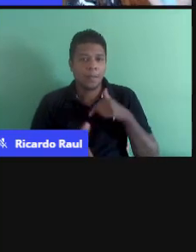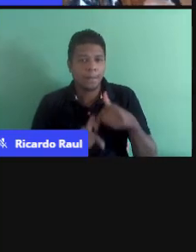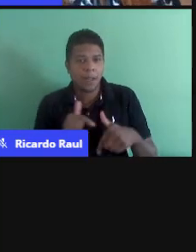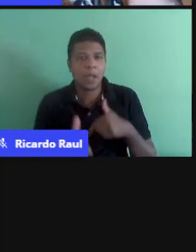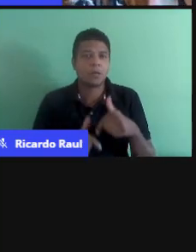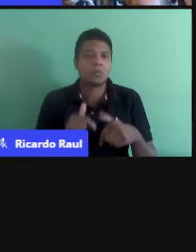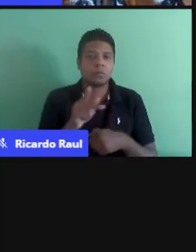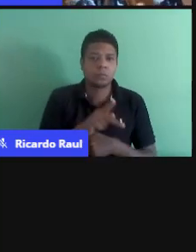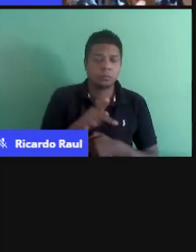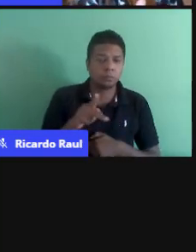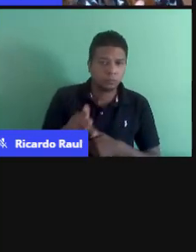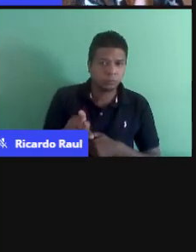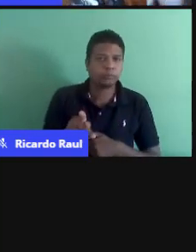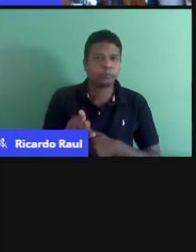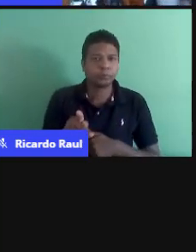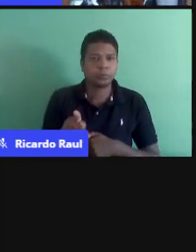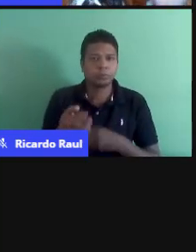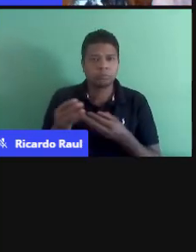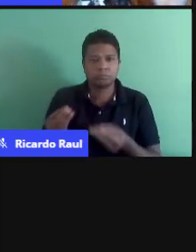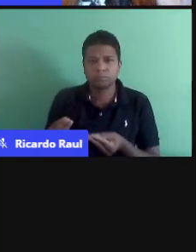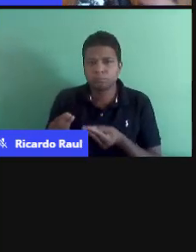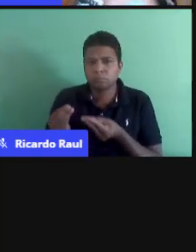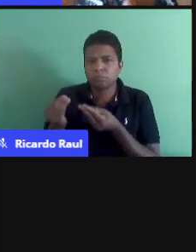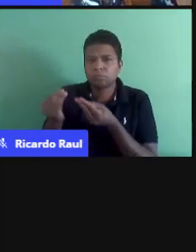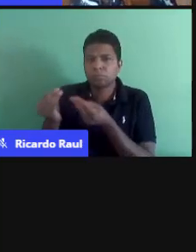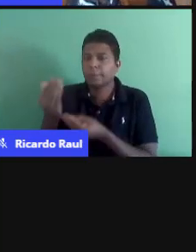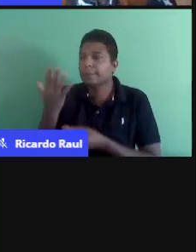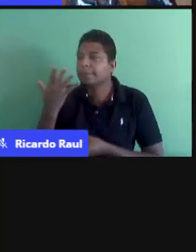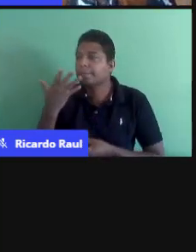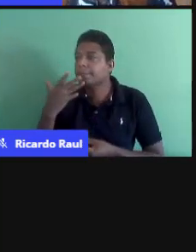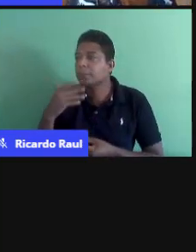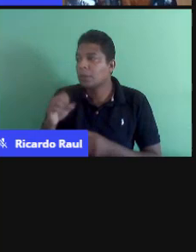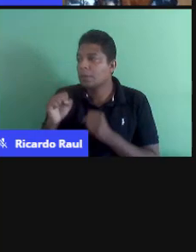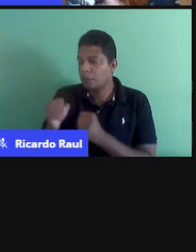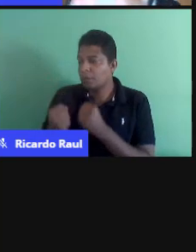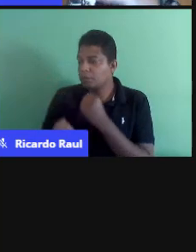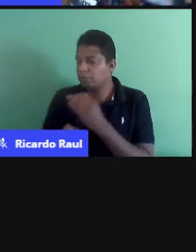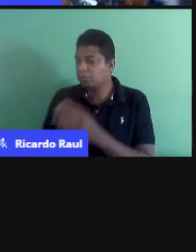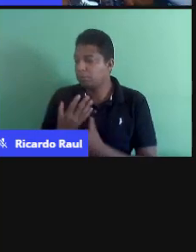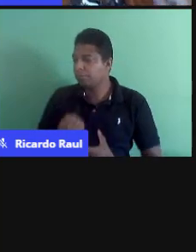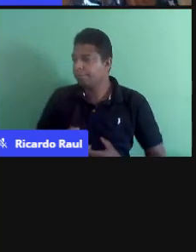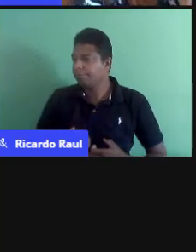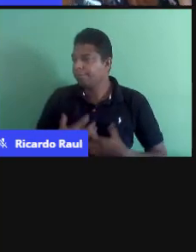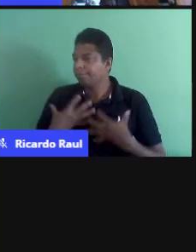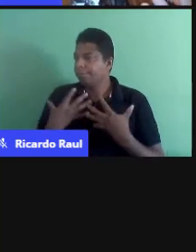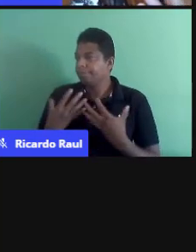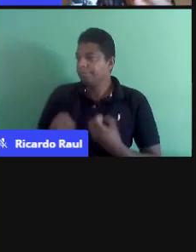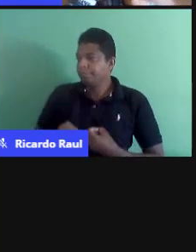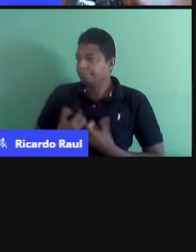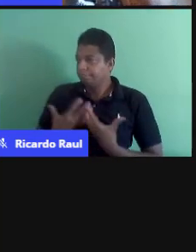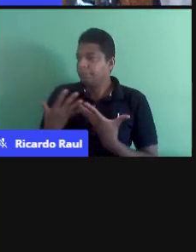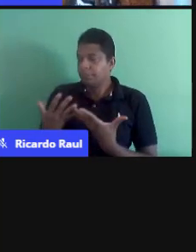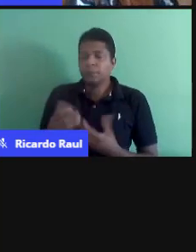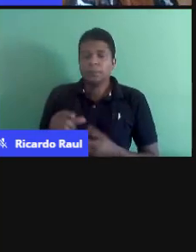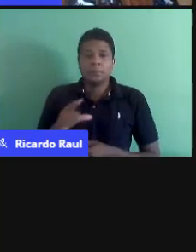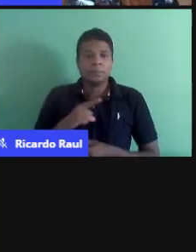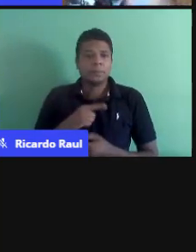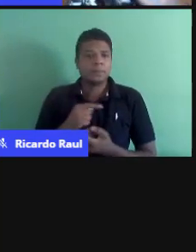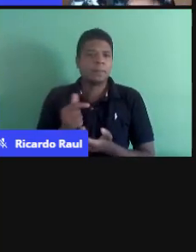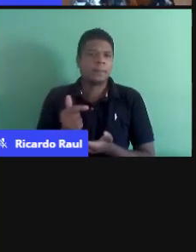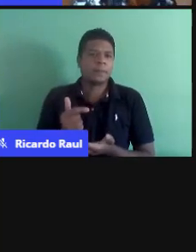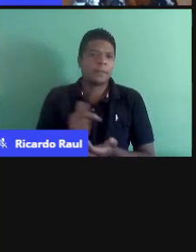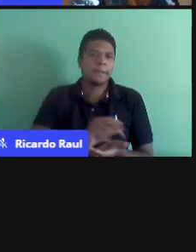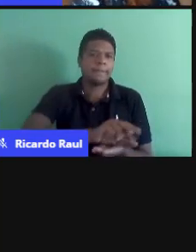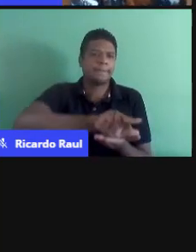dar condições para que a criança possa se expressar. E existem muitas possibilidades